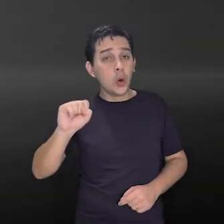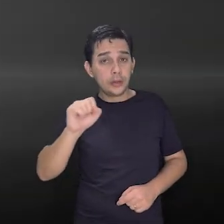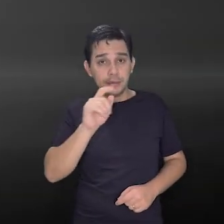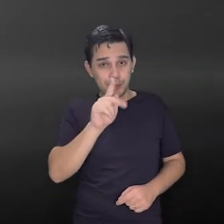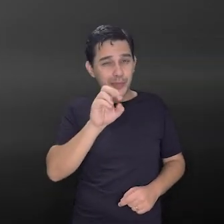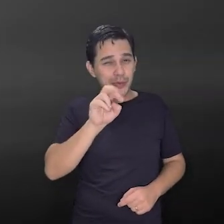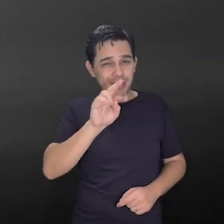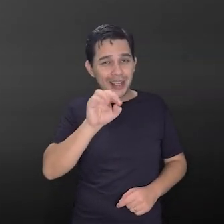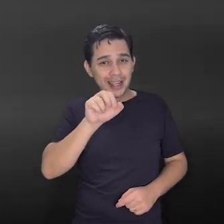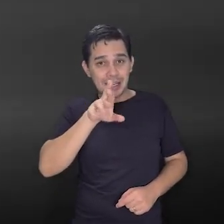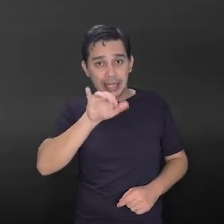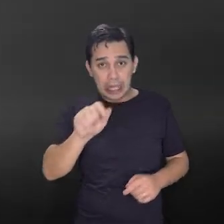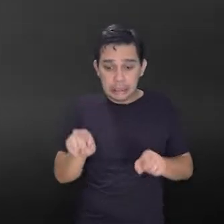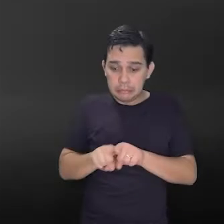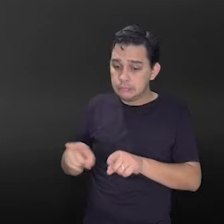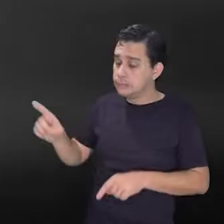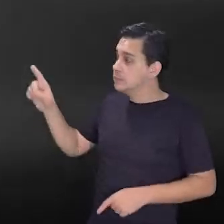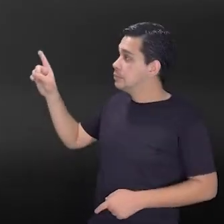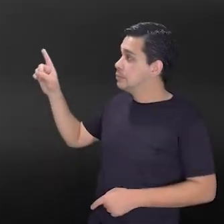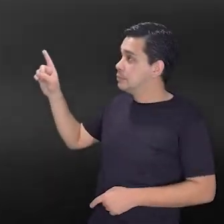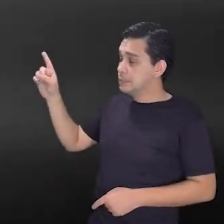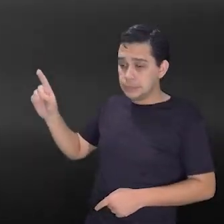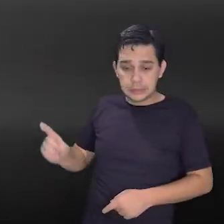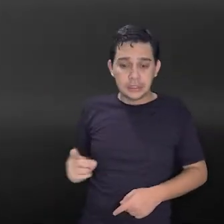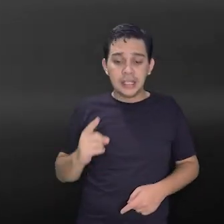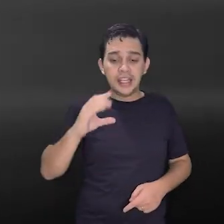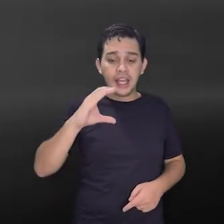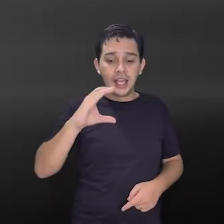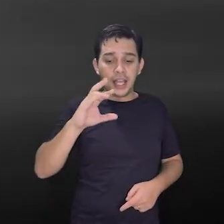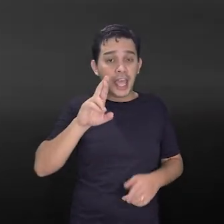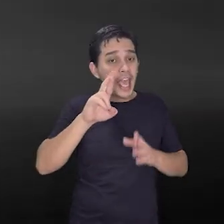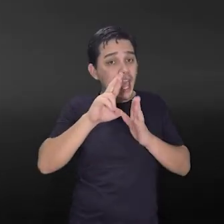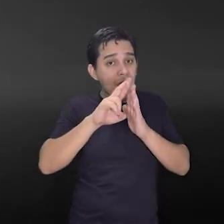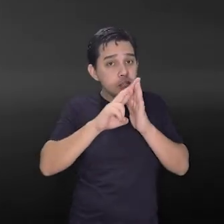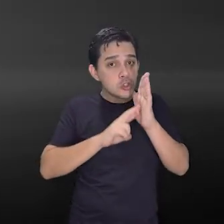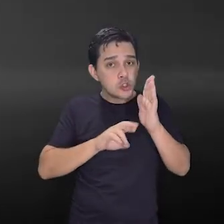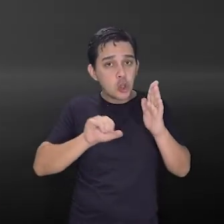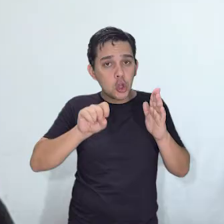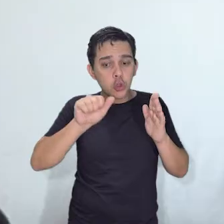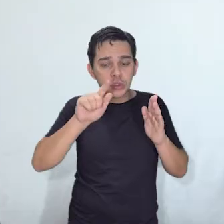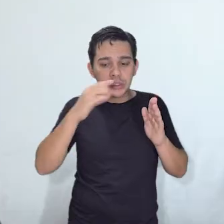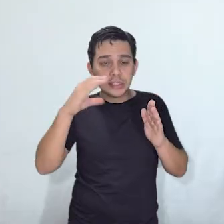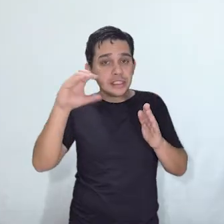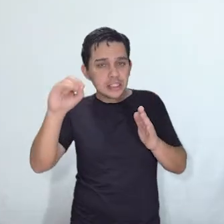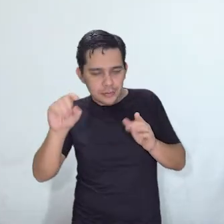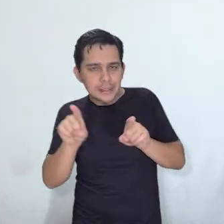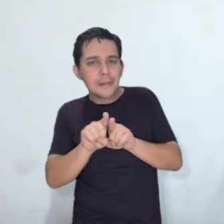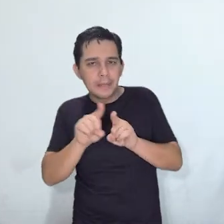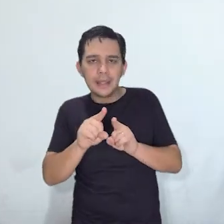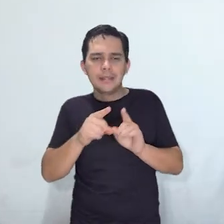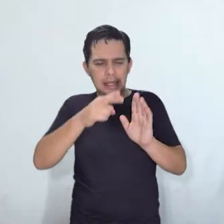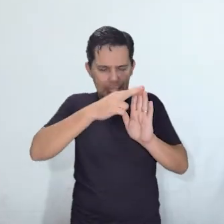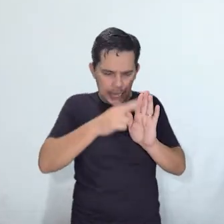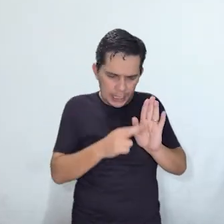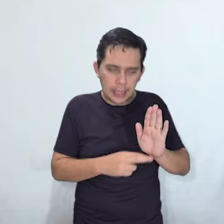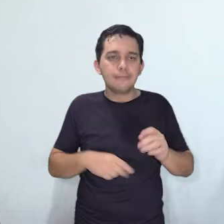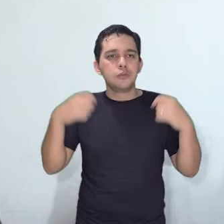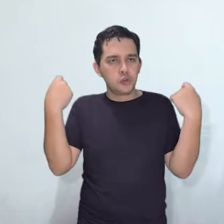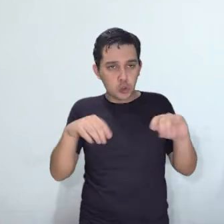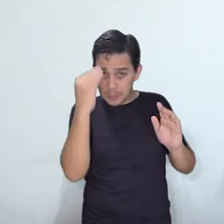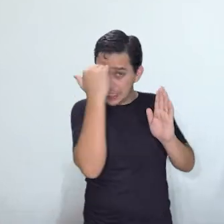da Saúde e na resolução CONAMA 357 de 2005. Além disso, o Ministério